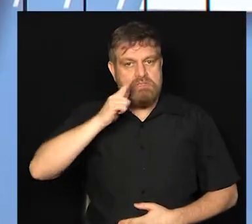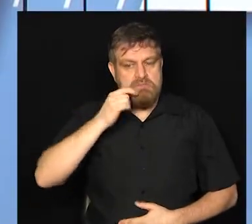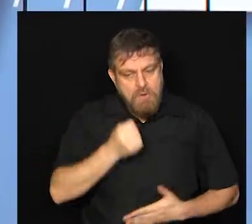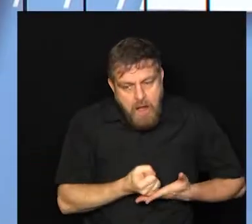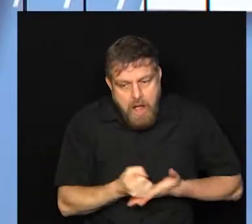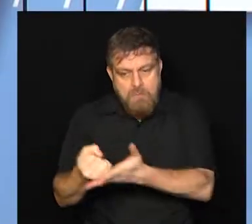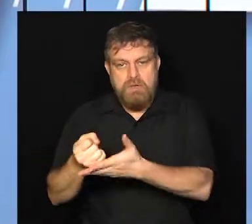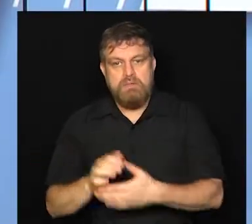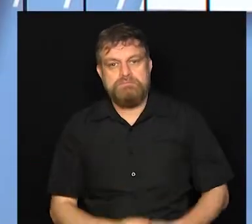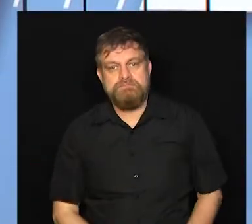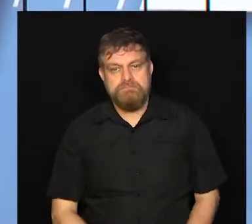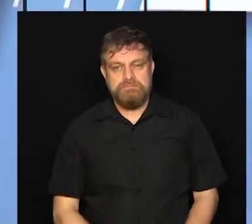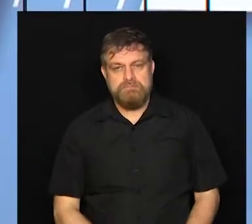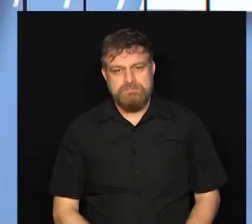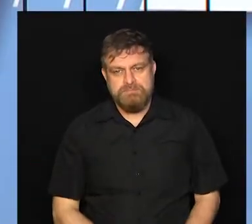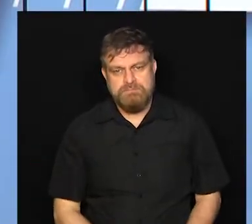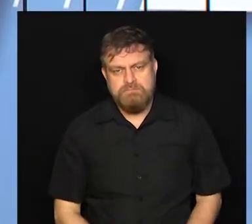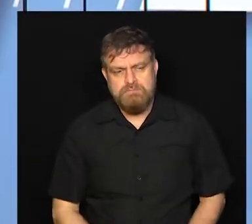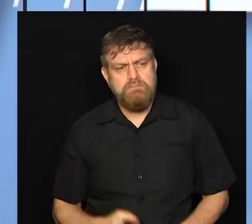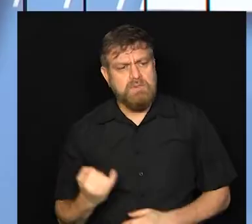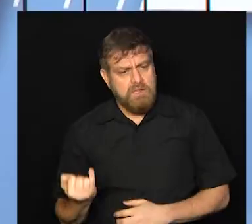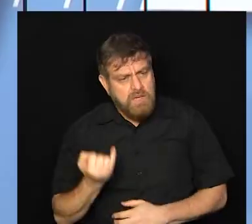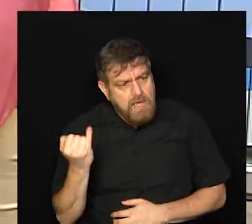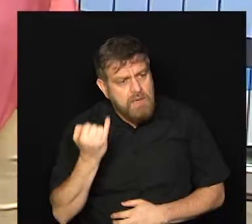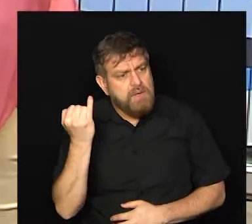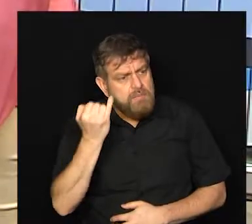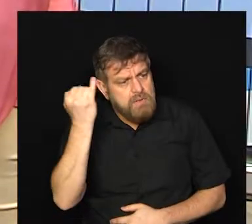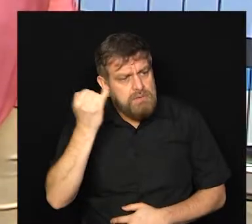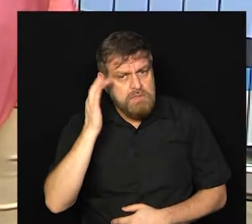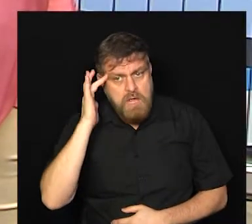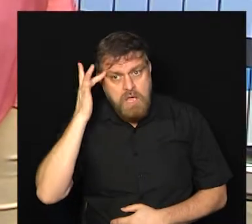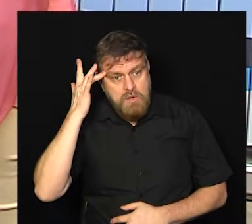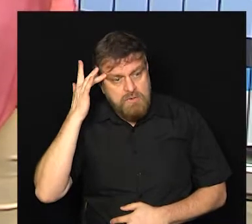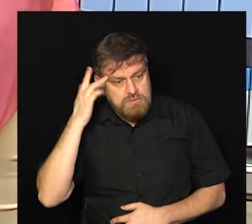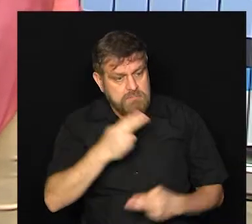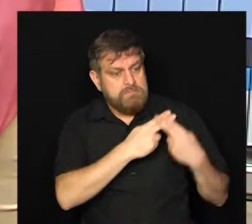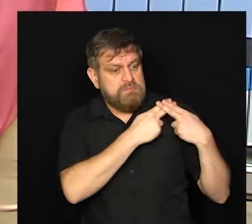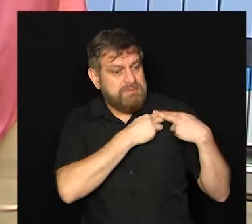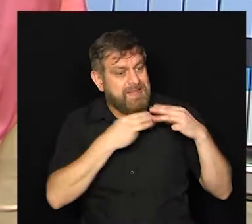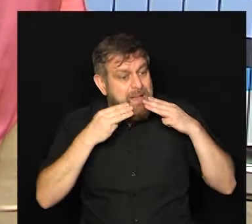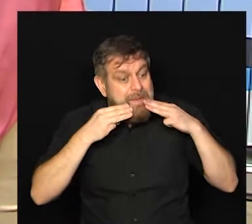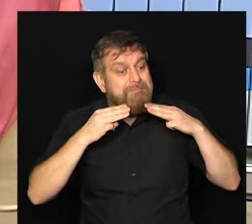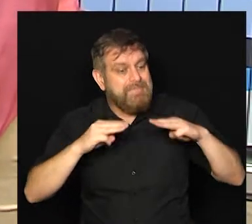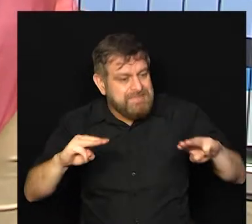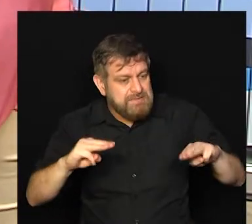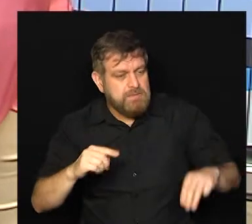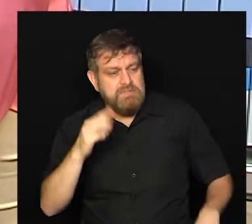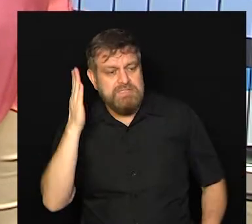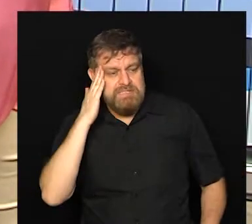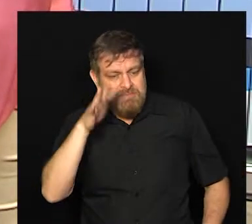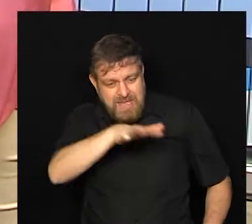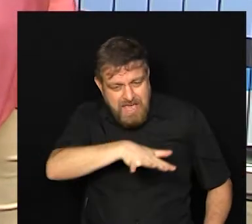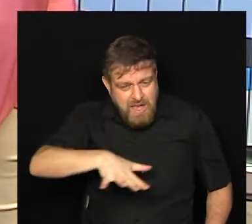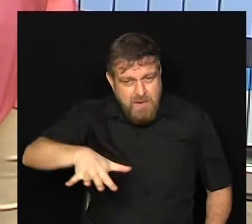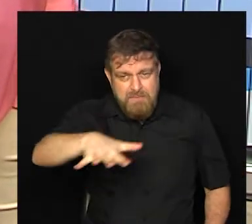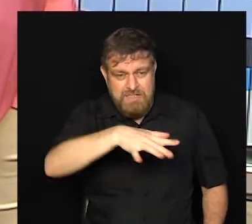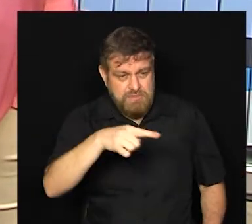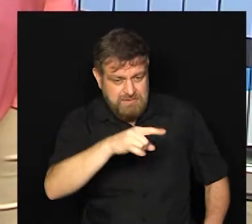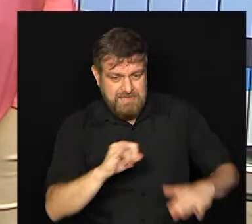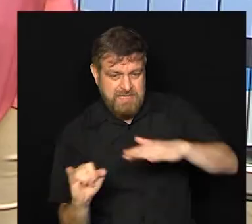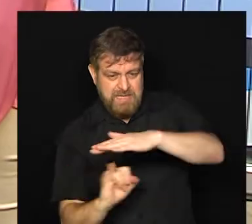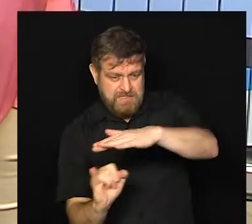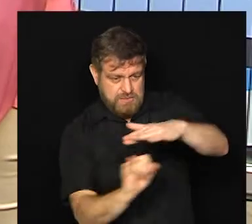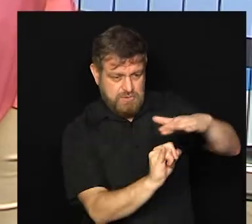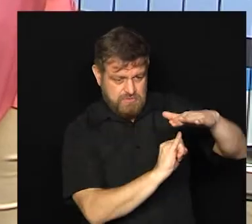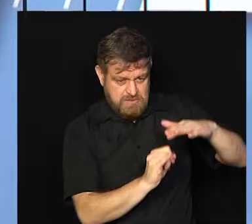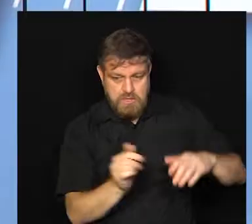do trabalho de vocês, né? Isso é muito importante também. Eu acho que até a missão de vocês que estão aí, a gente sabe que é uma região que tem outras